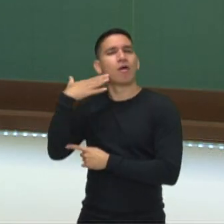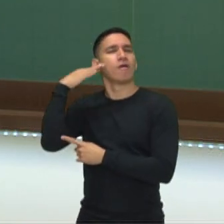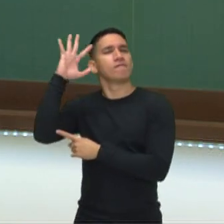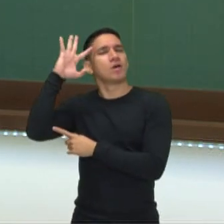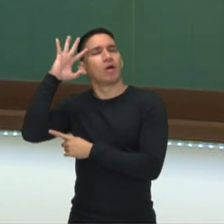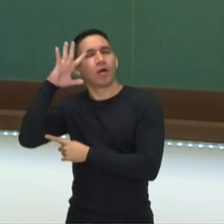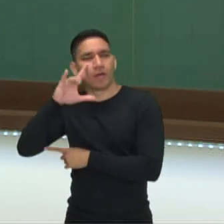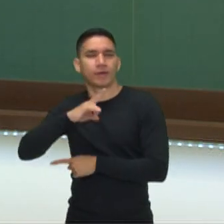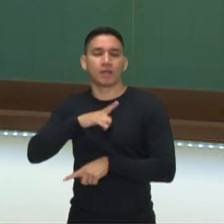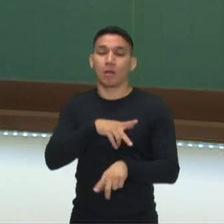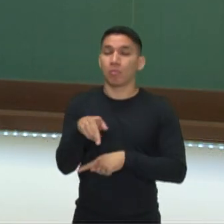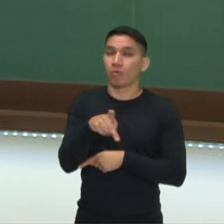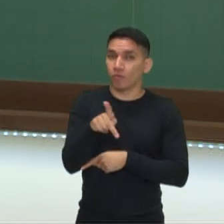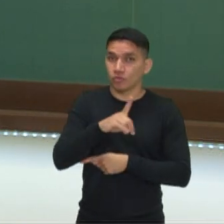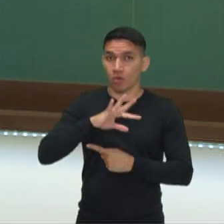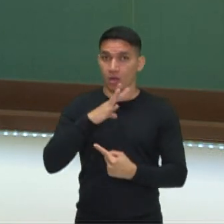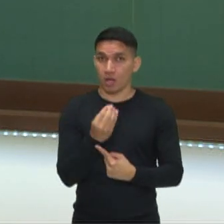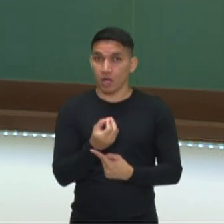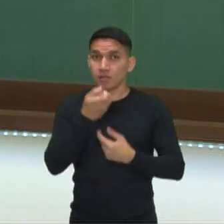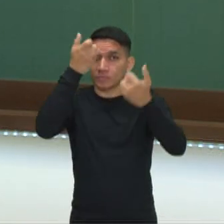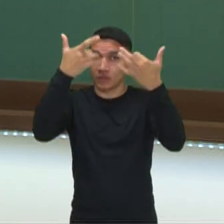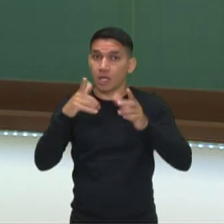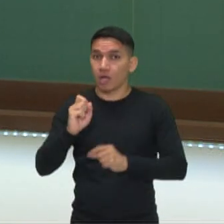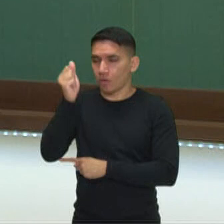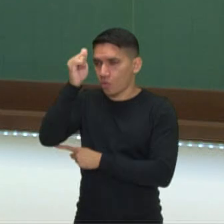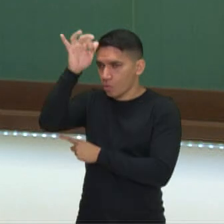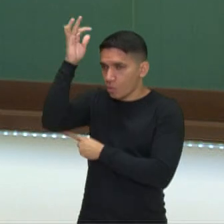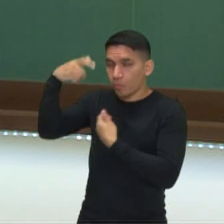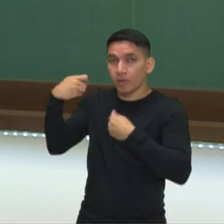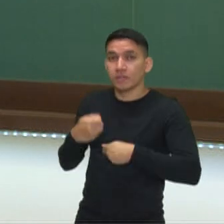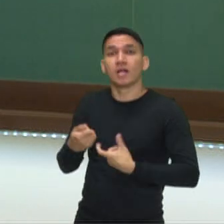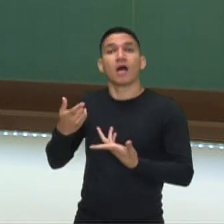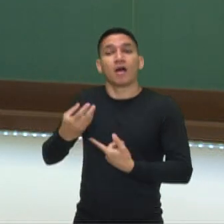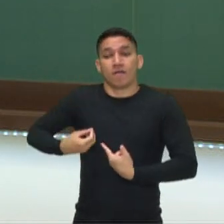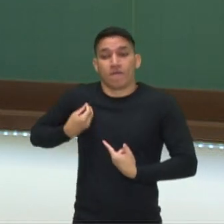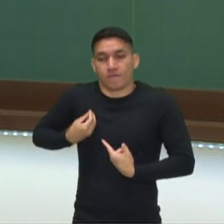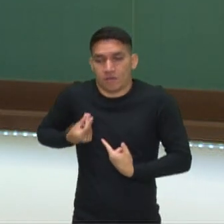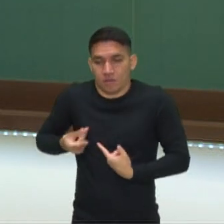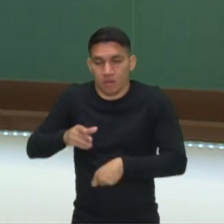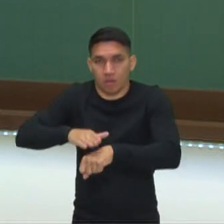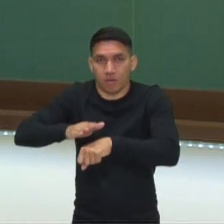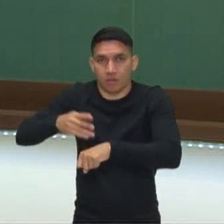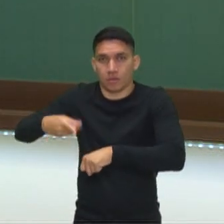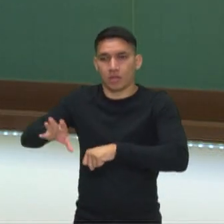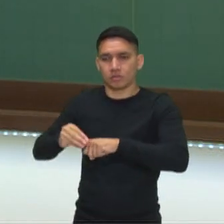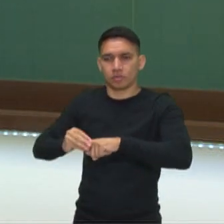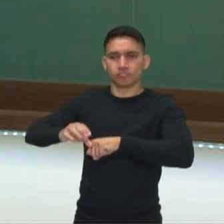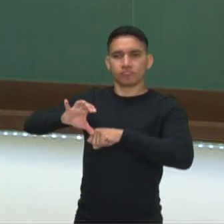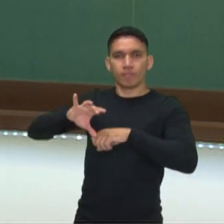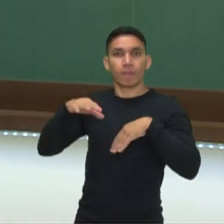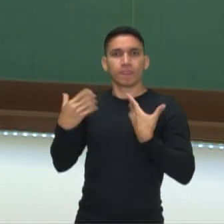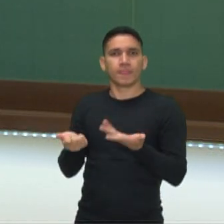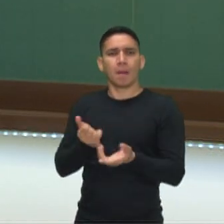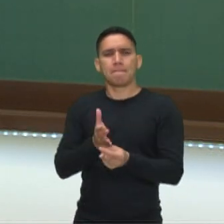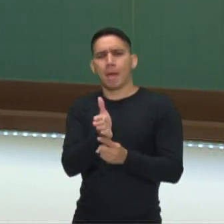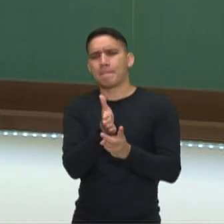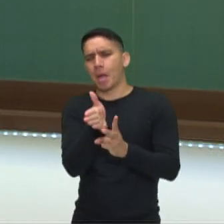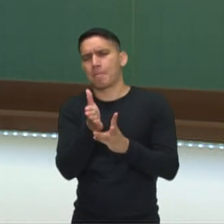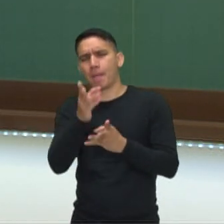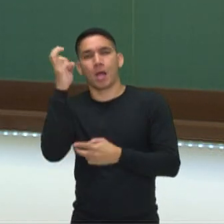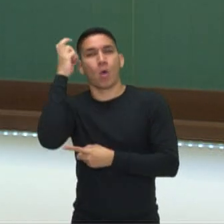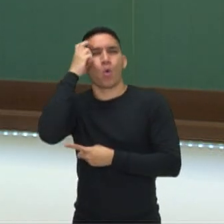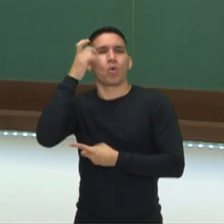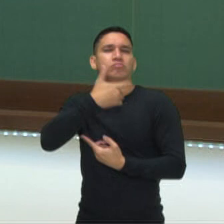arte, aquele que falava que Roma tinha que viver exatamente pela sua sabedoria, e como essa gama cultural, essa gama